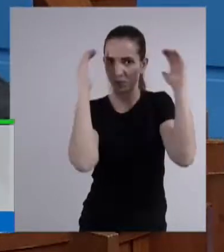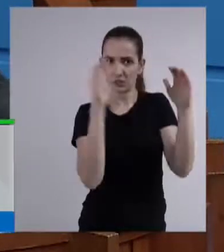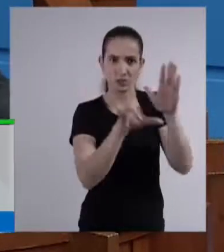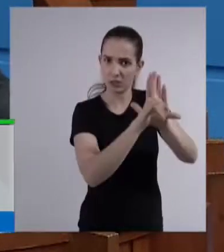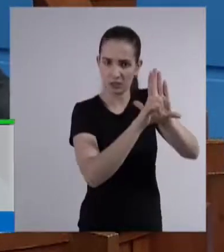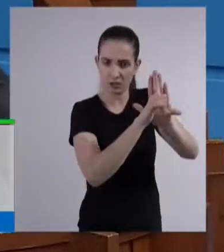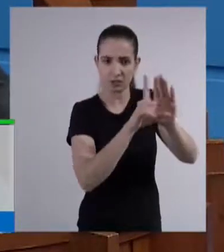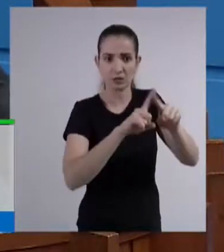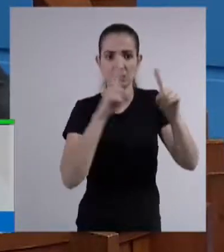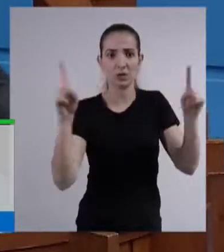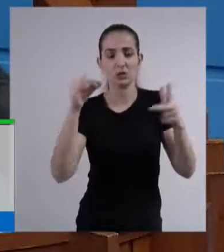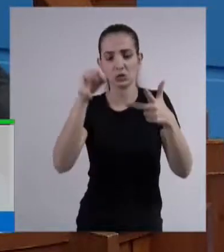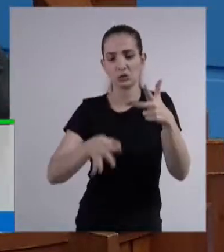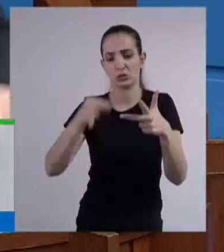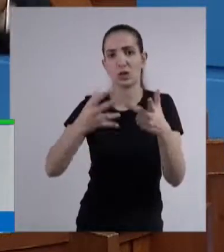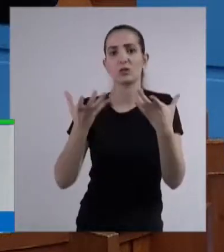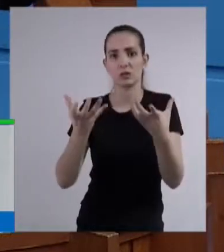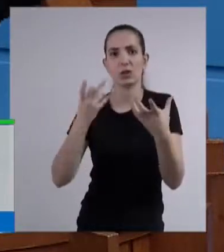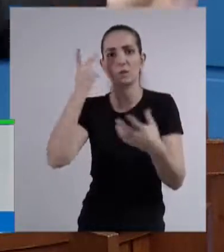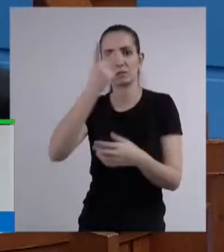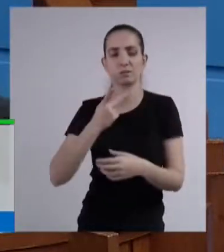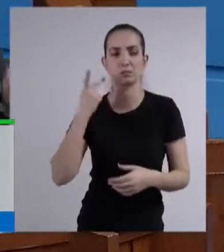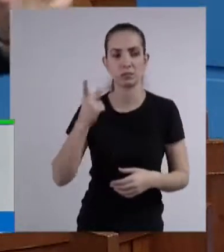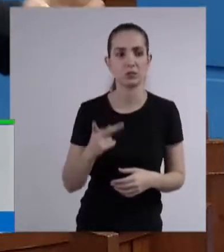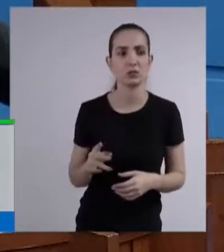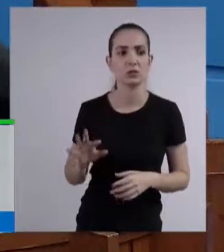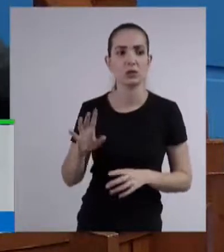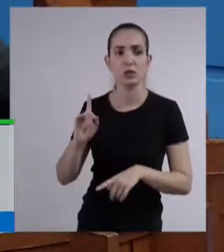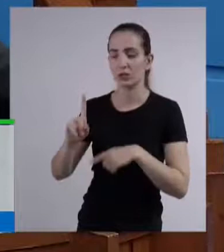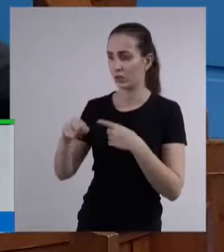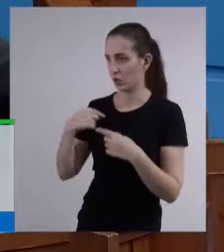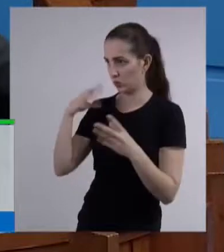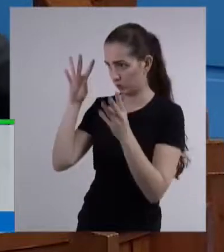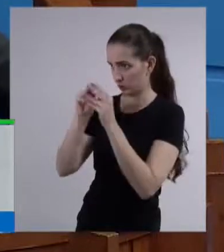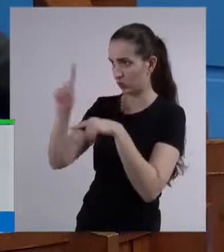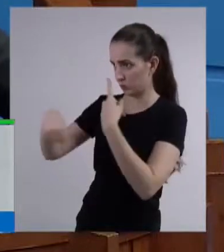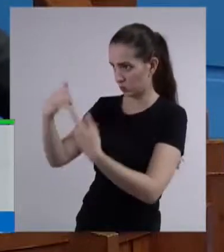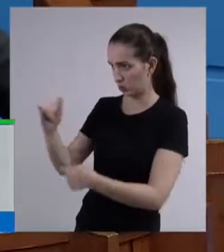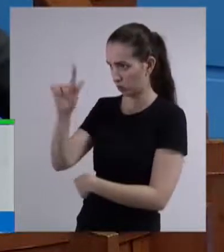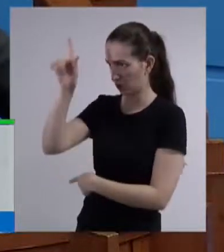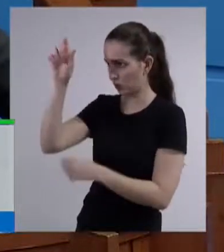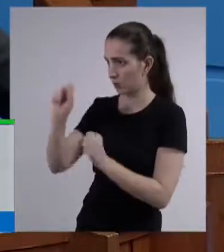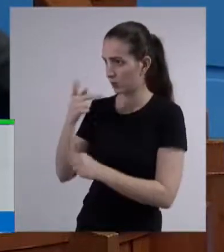política. Boa parte, deputado. Deixa eu concluir meu raciocínio aqui. Legal.